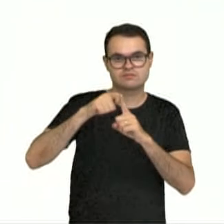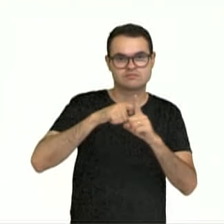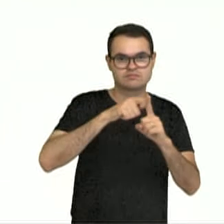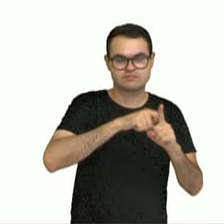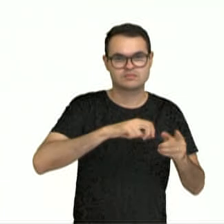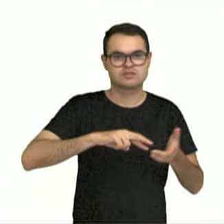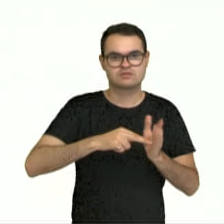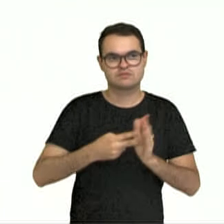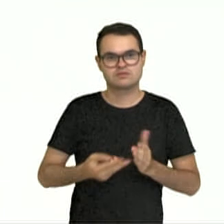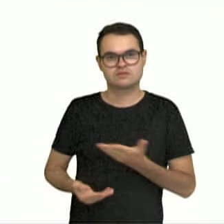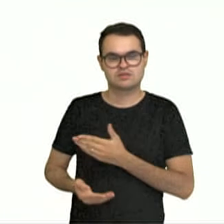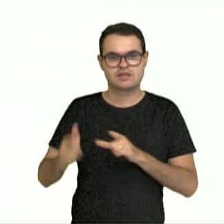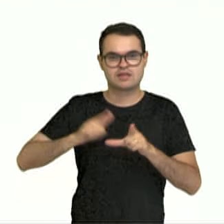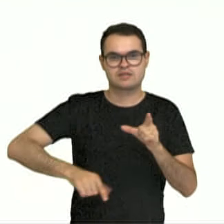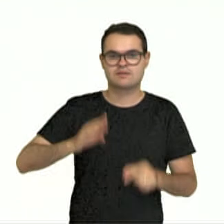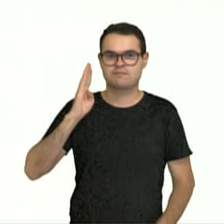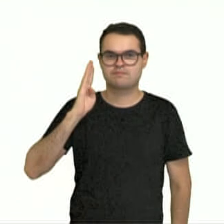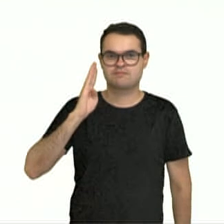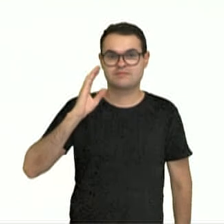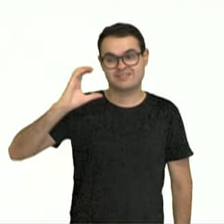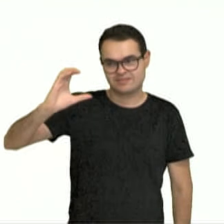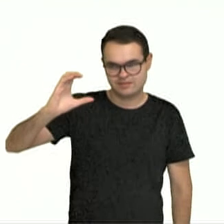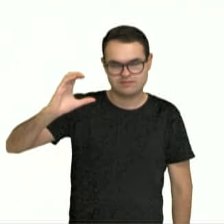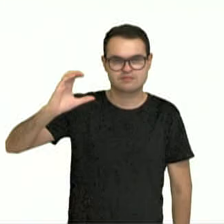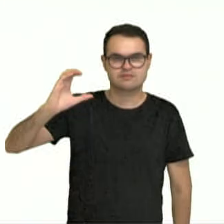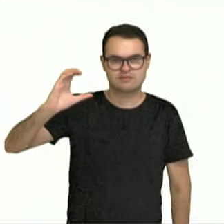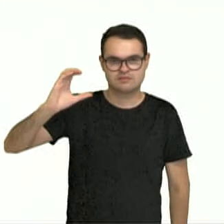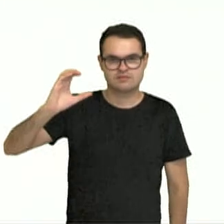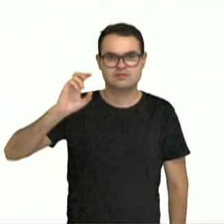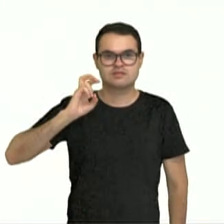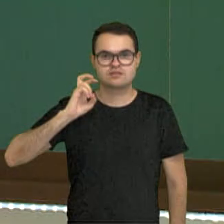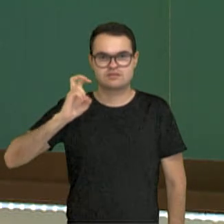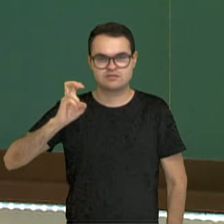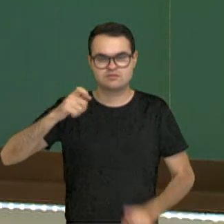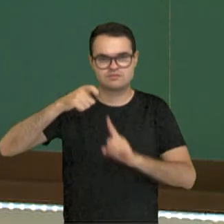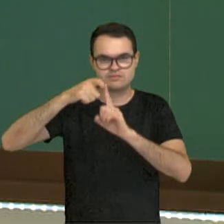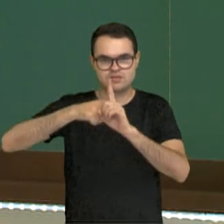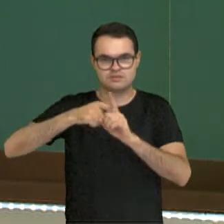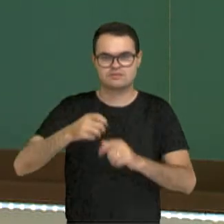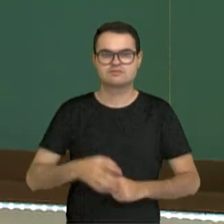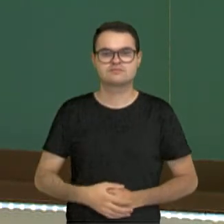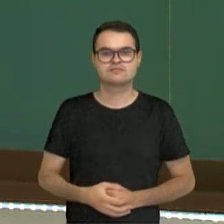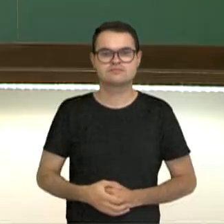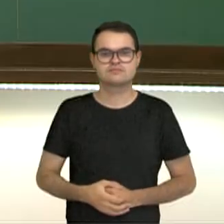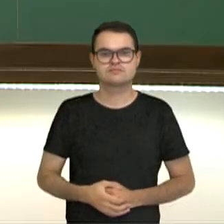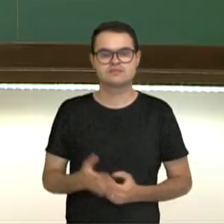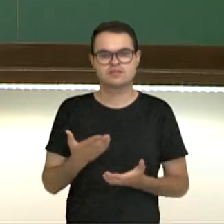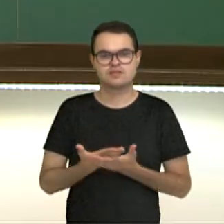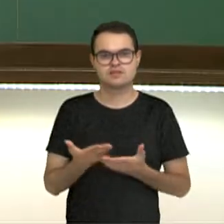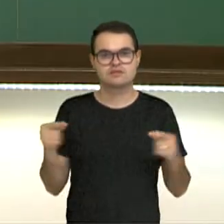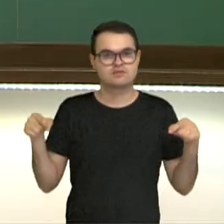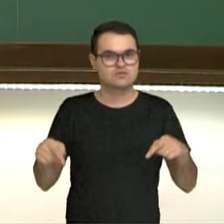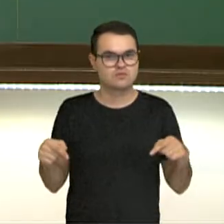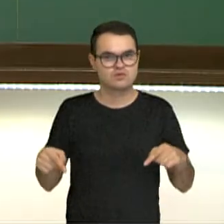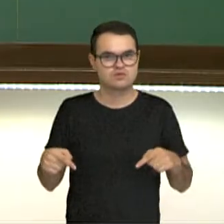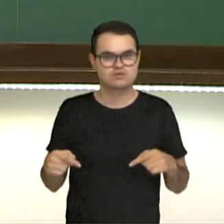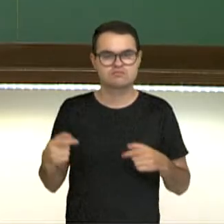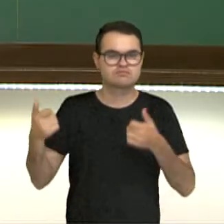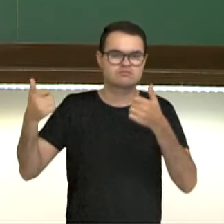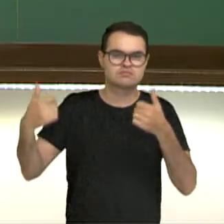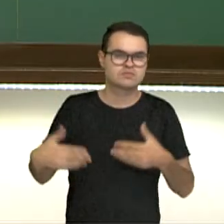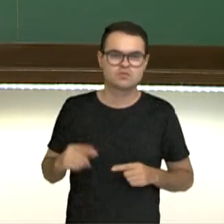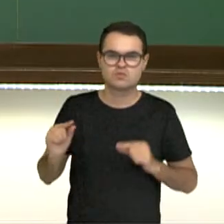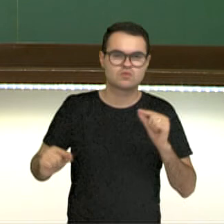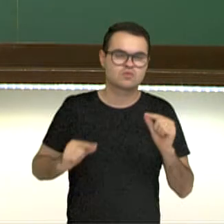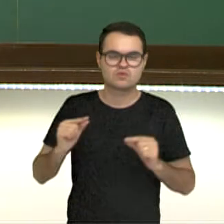tem a resposta letra B, letra C, 5 meses, certo? Na aula de hoje, nós vimos o quê?